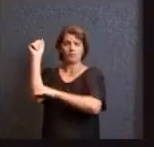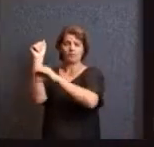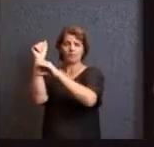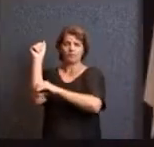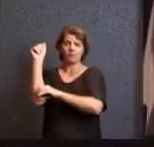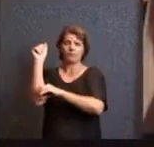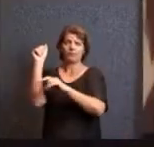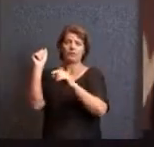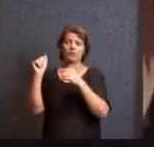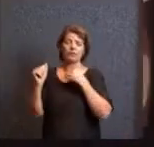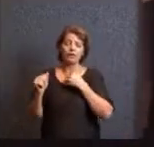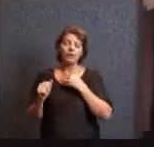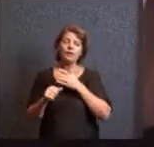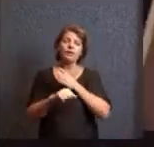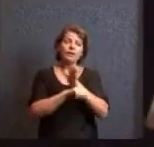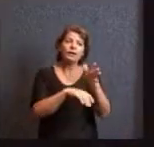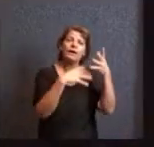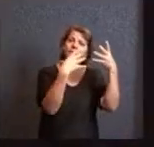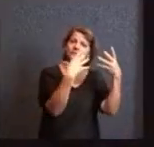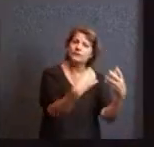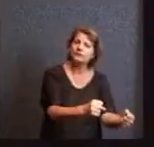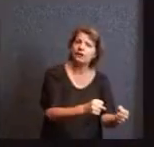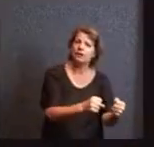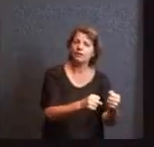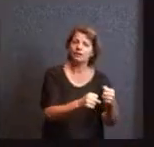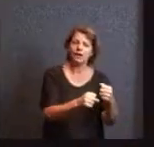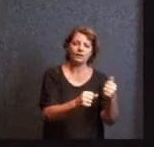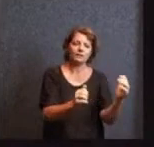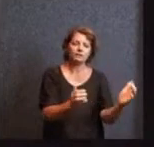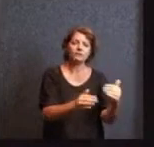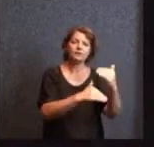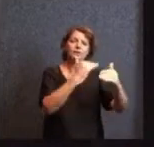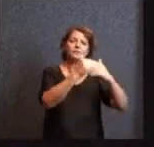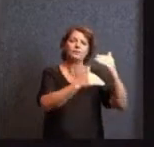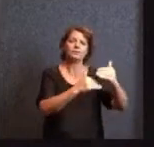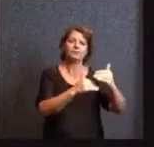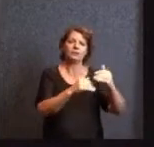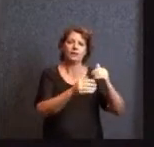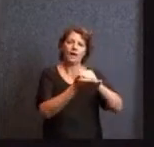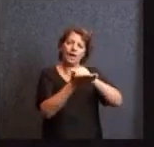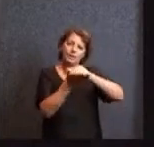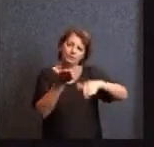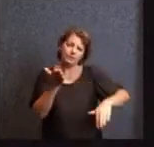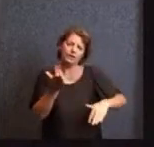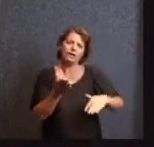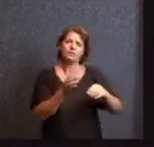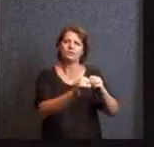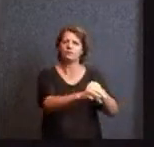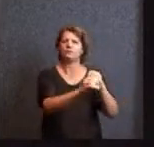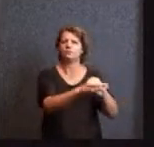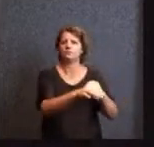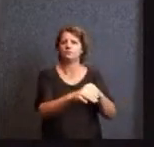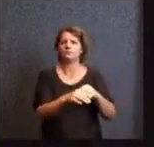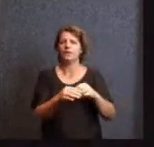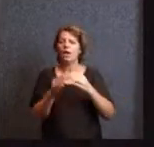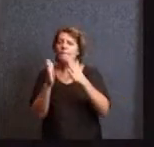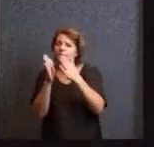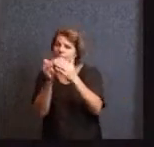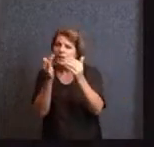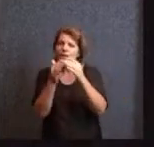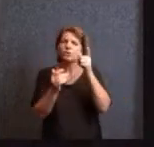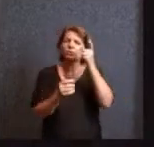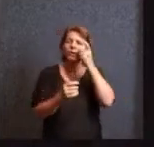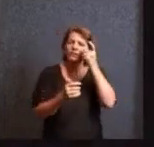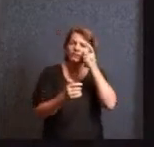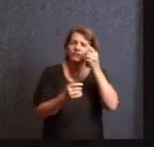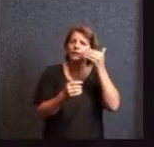que vão se propor a desenvolver essa atividade. Peço a vocês todos que estão nos assistindo aqui